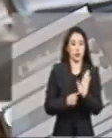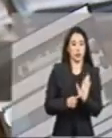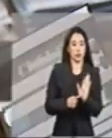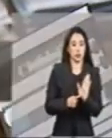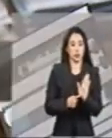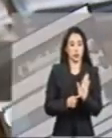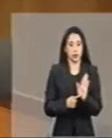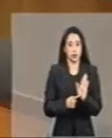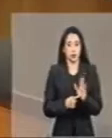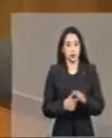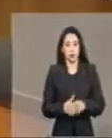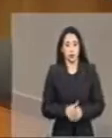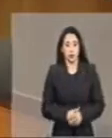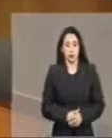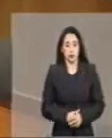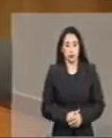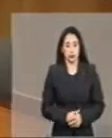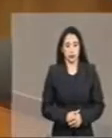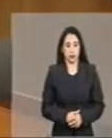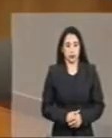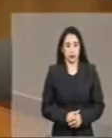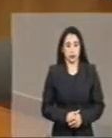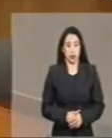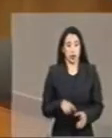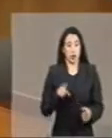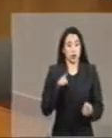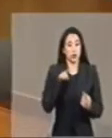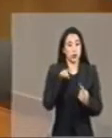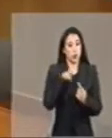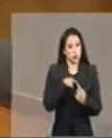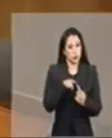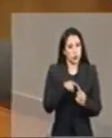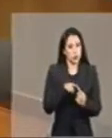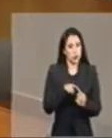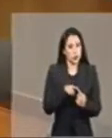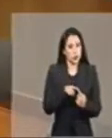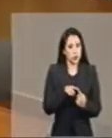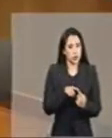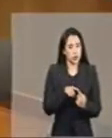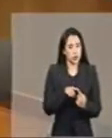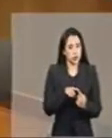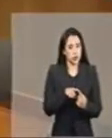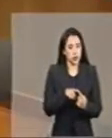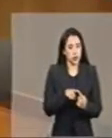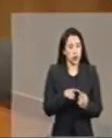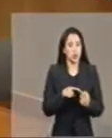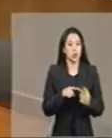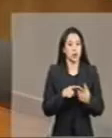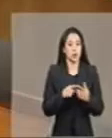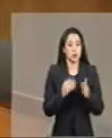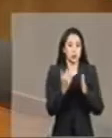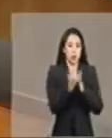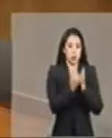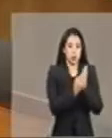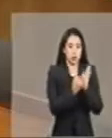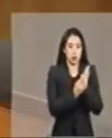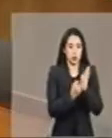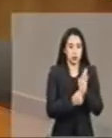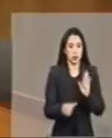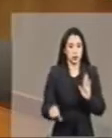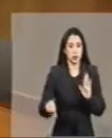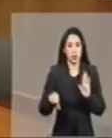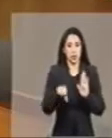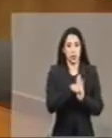o excepcional, que o objetivo desse procedimento criminal seria